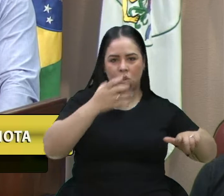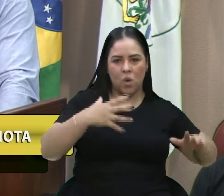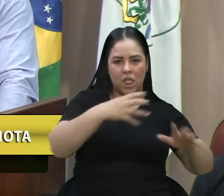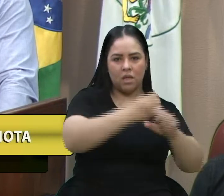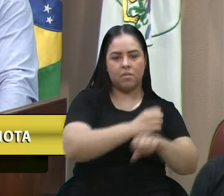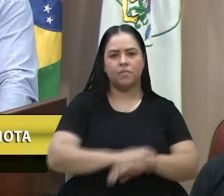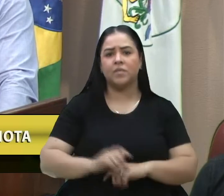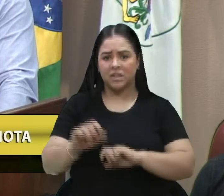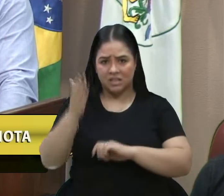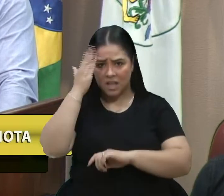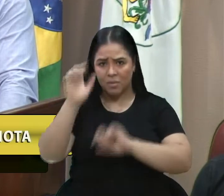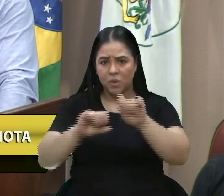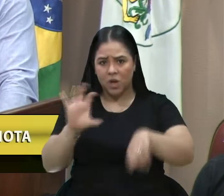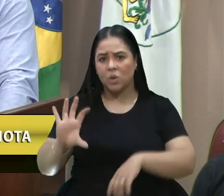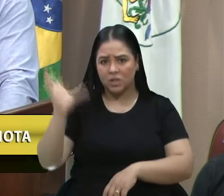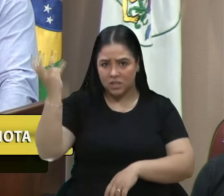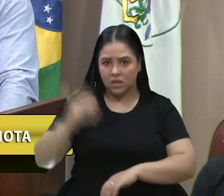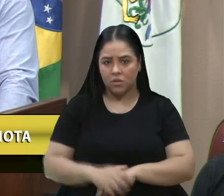Me foi negado.